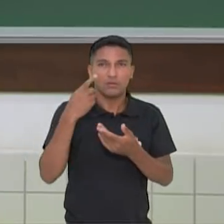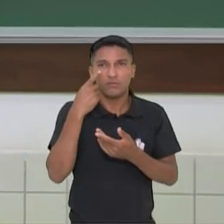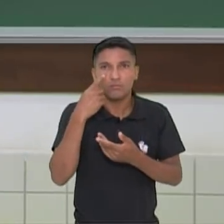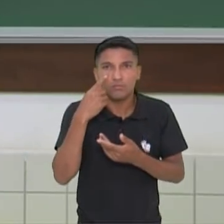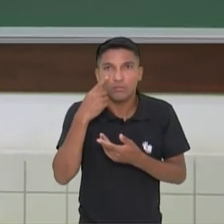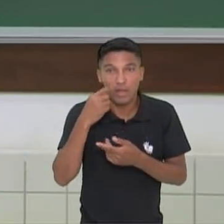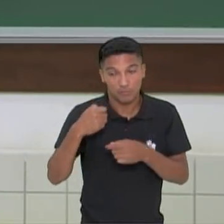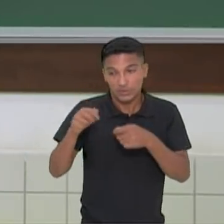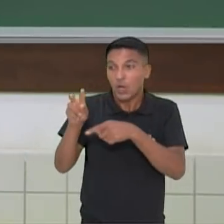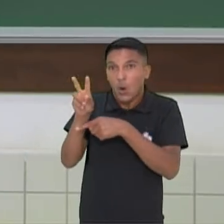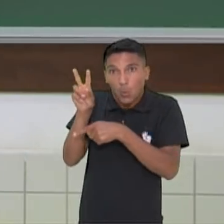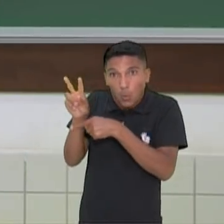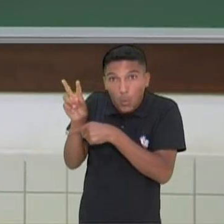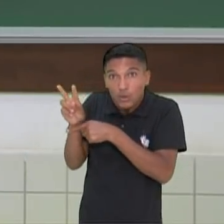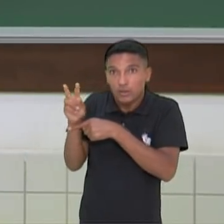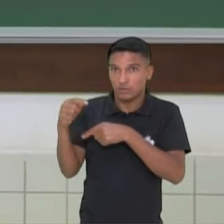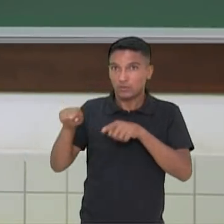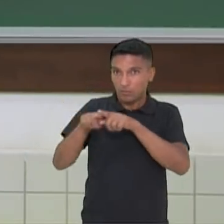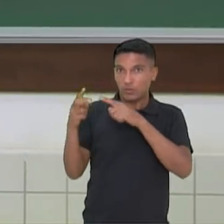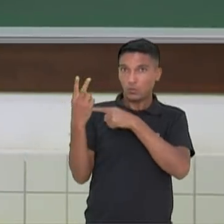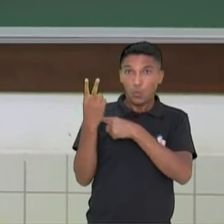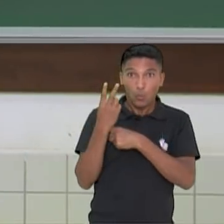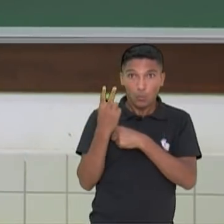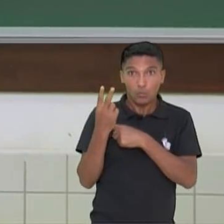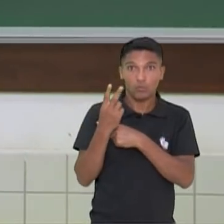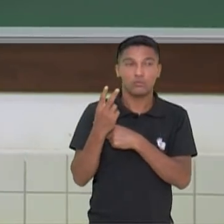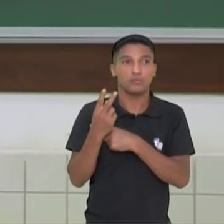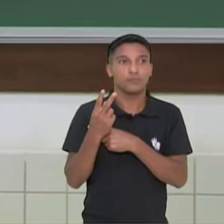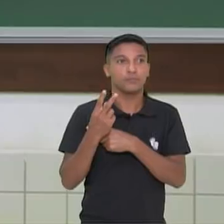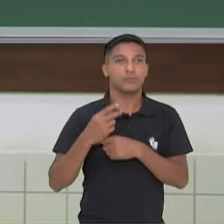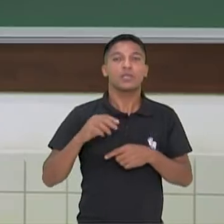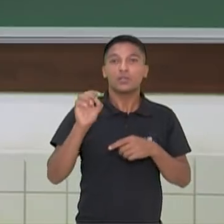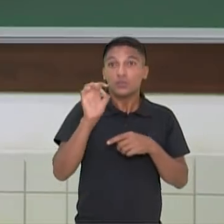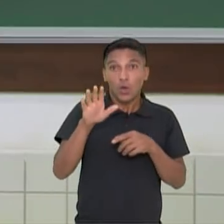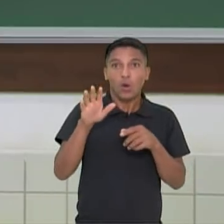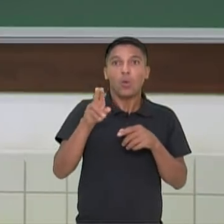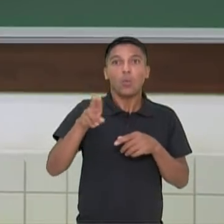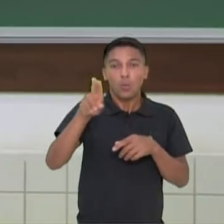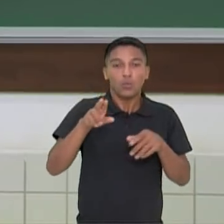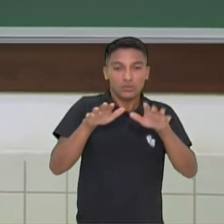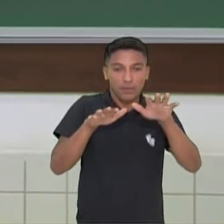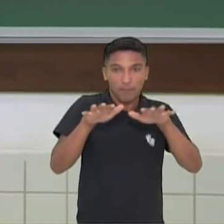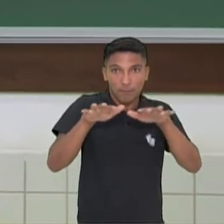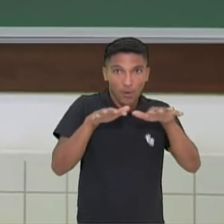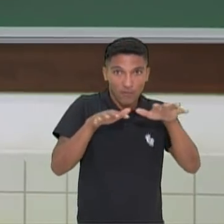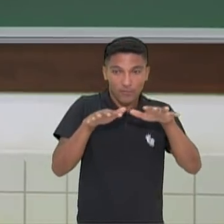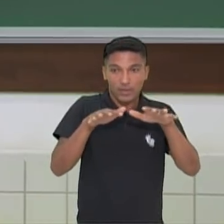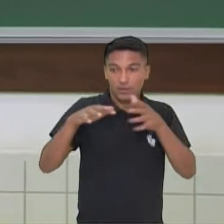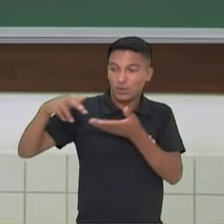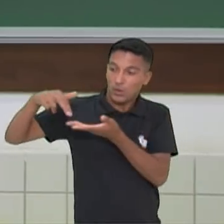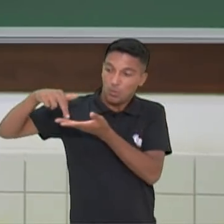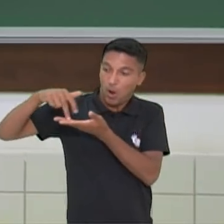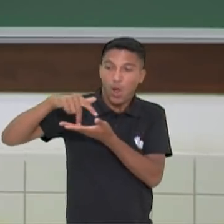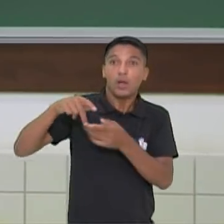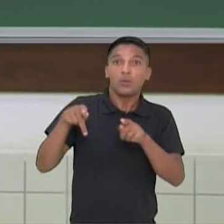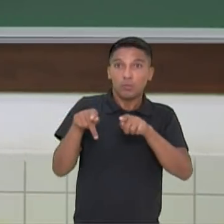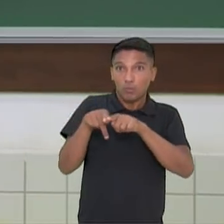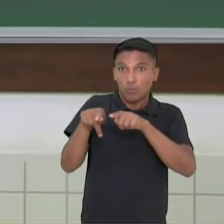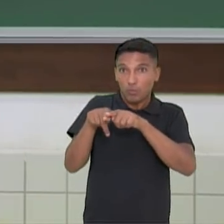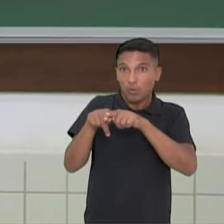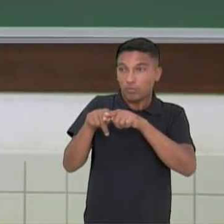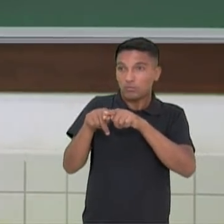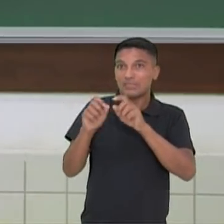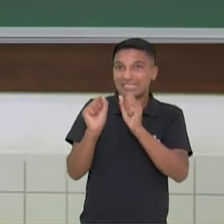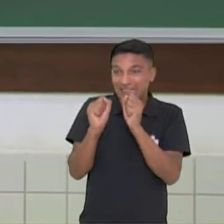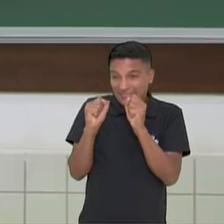interessante, porque é uma arte marcial que desenvolve os movimentos, as técnicas de defesa e